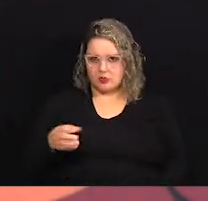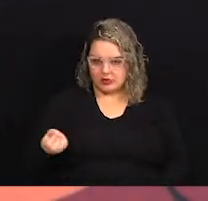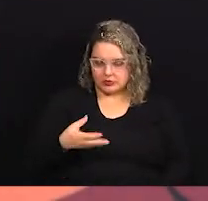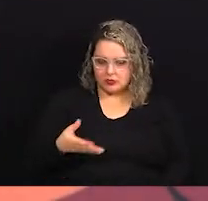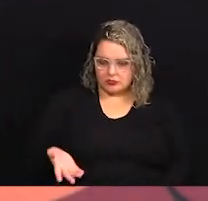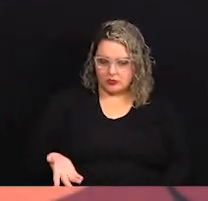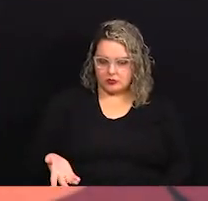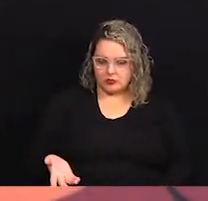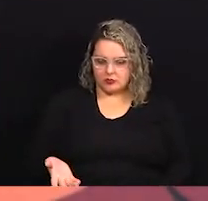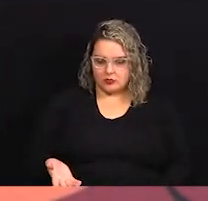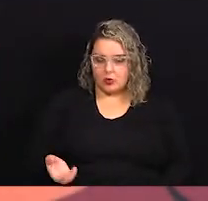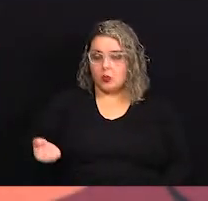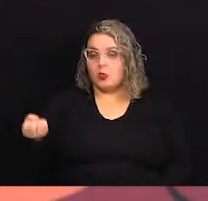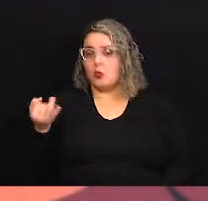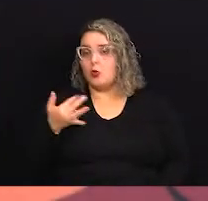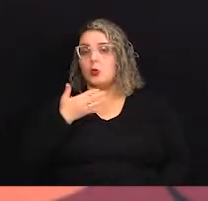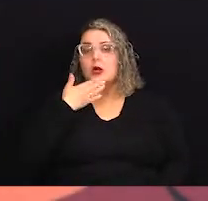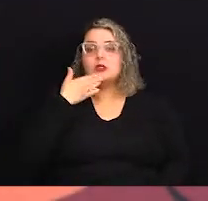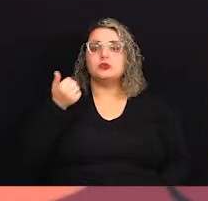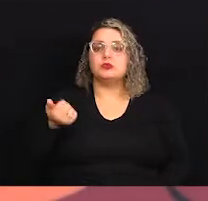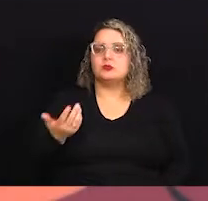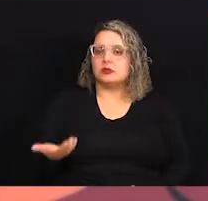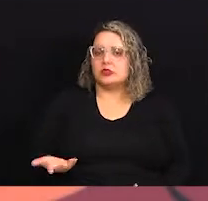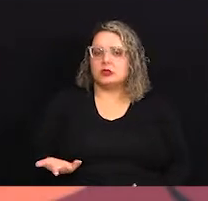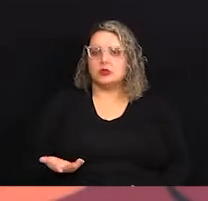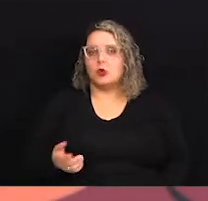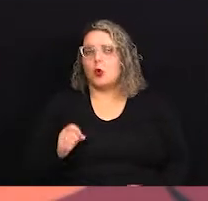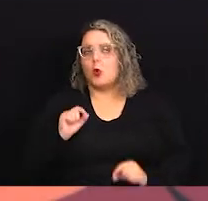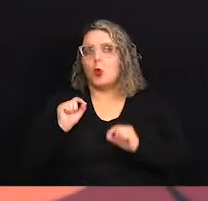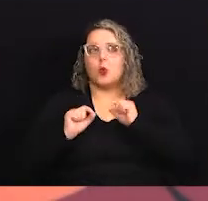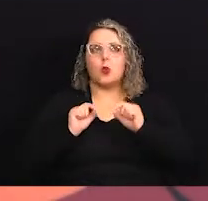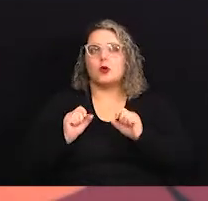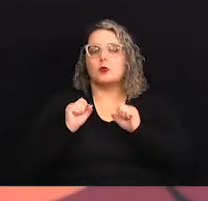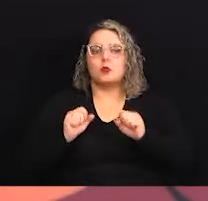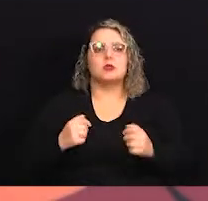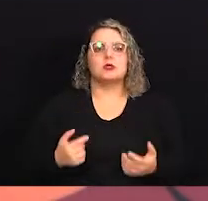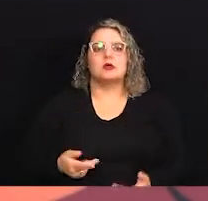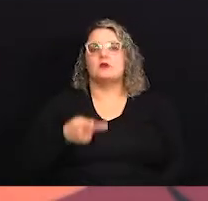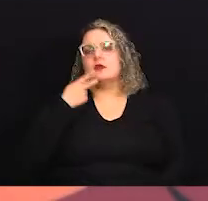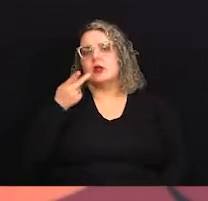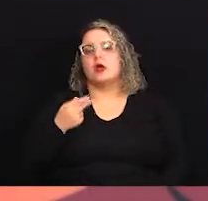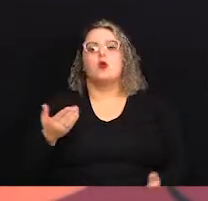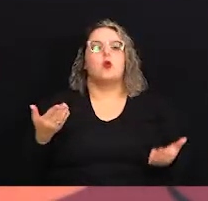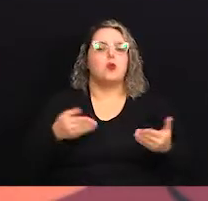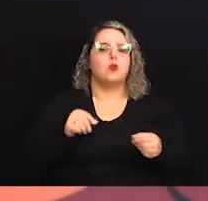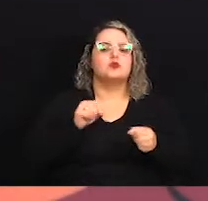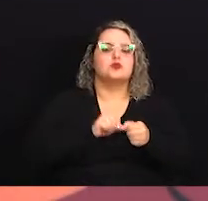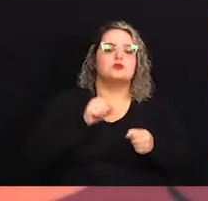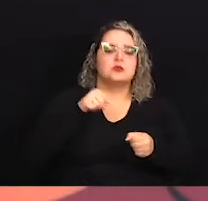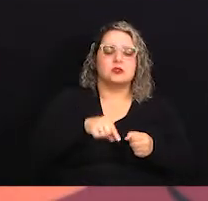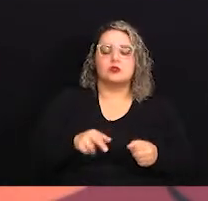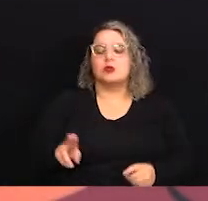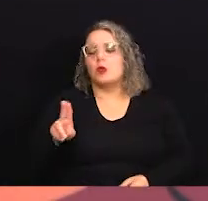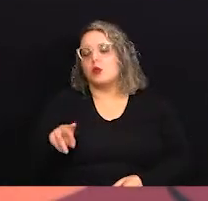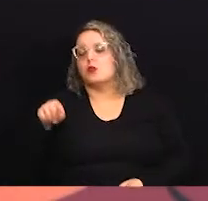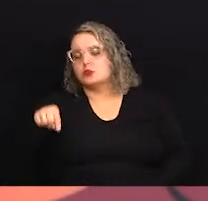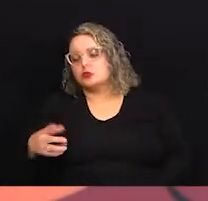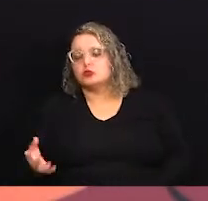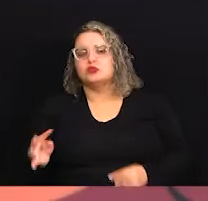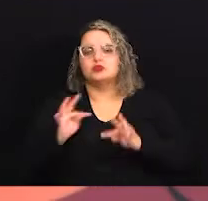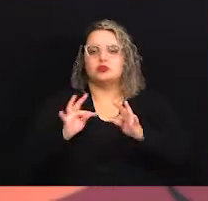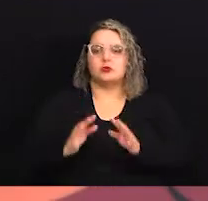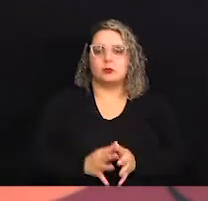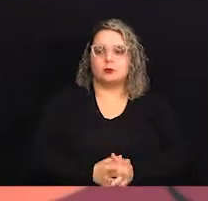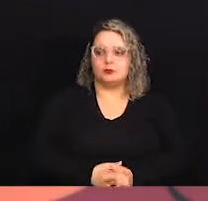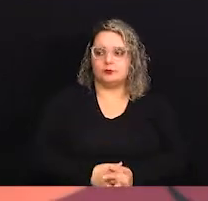mais recente, né, o quanto você melhorou, né? O que você poderia destacar? Olha, hoje eu faço isso, eu uso isso